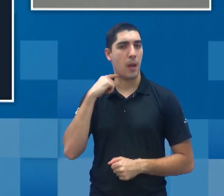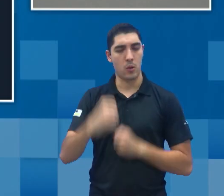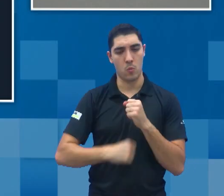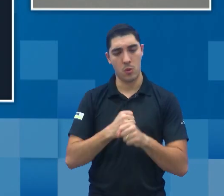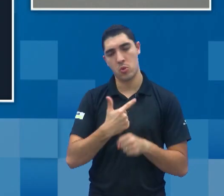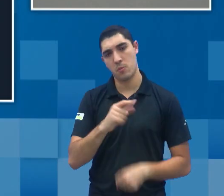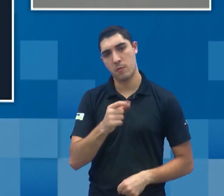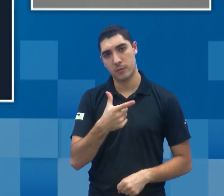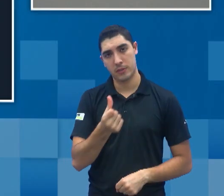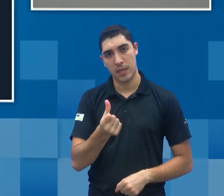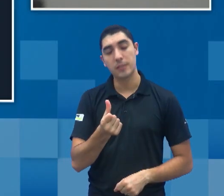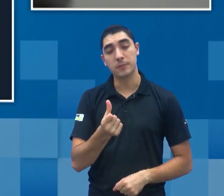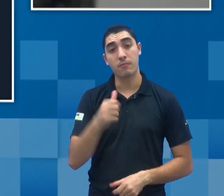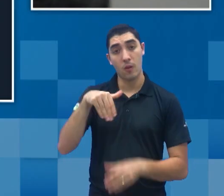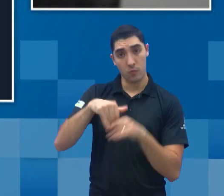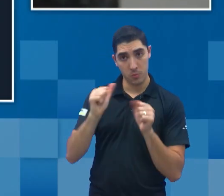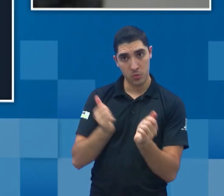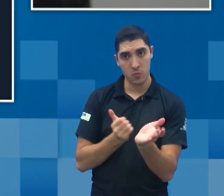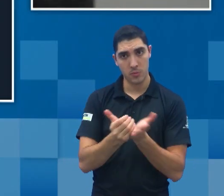Aberta a votação.